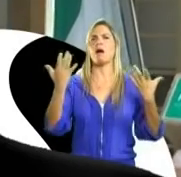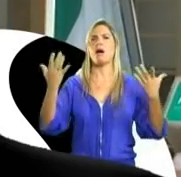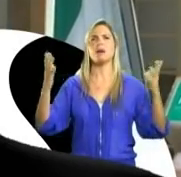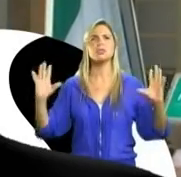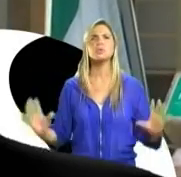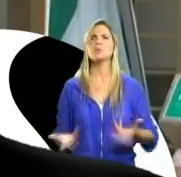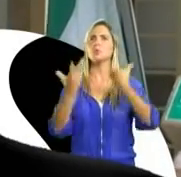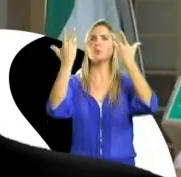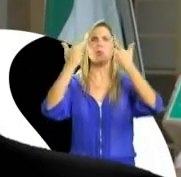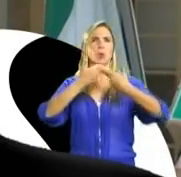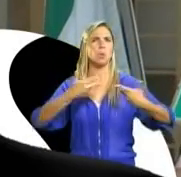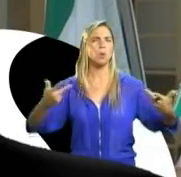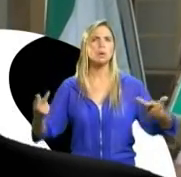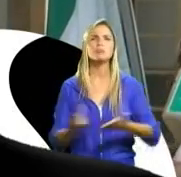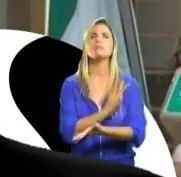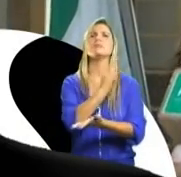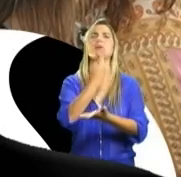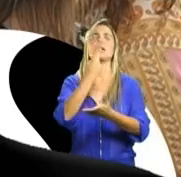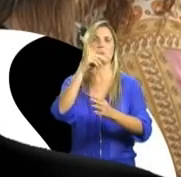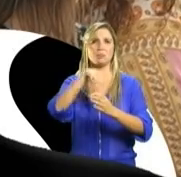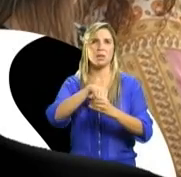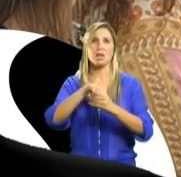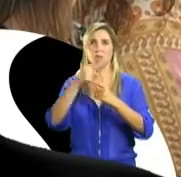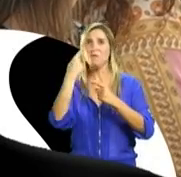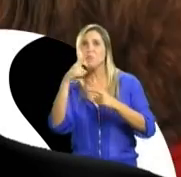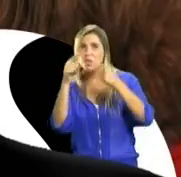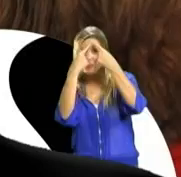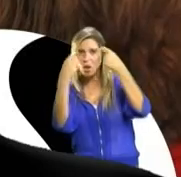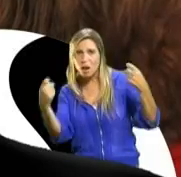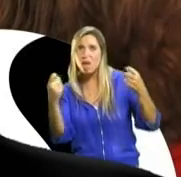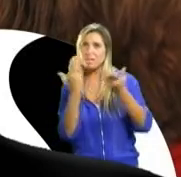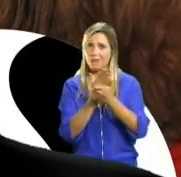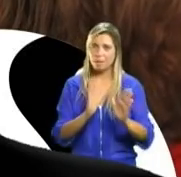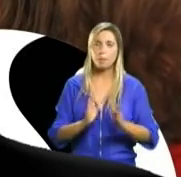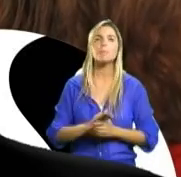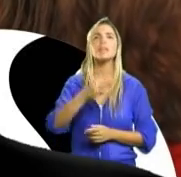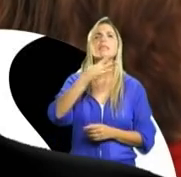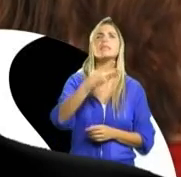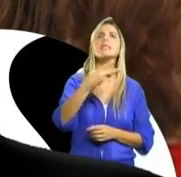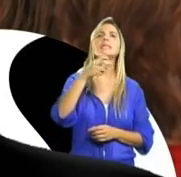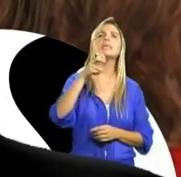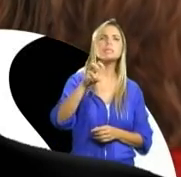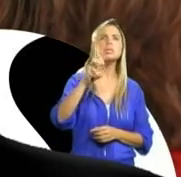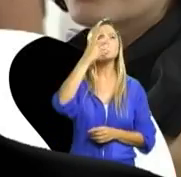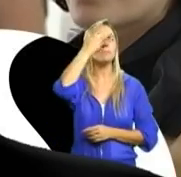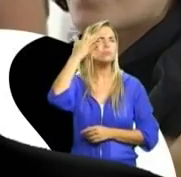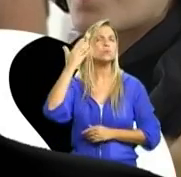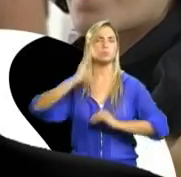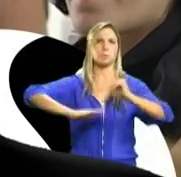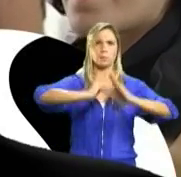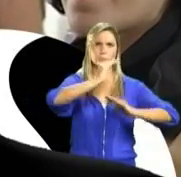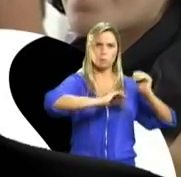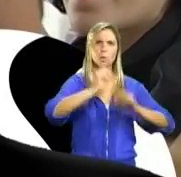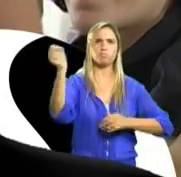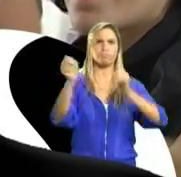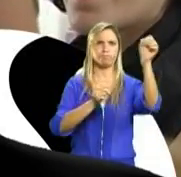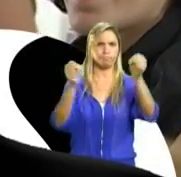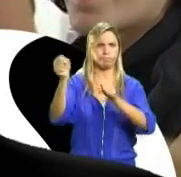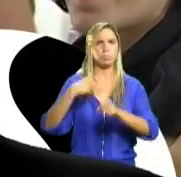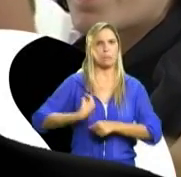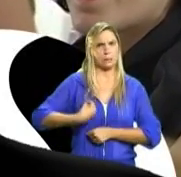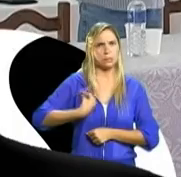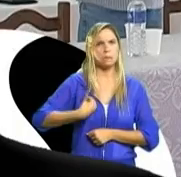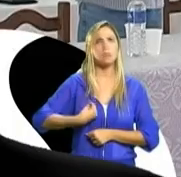eventos violentos. 35 profissionais de diversas áreas participaram do curso, que teve encerramento